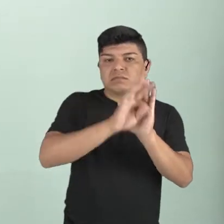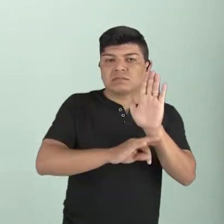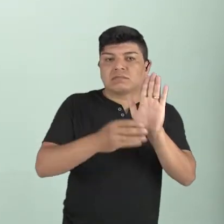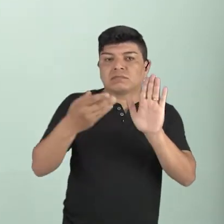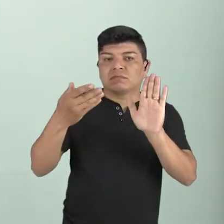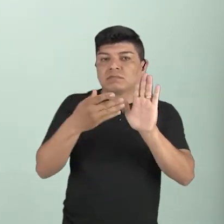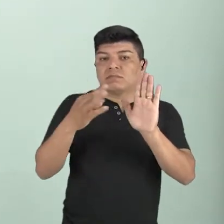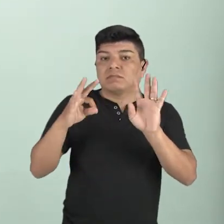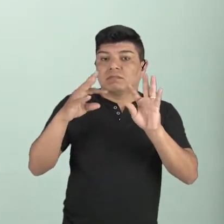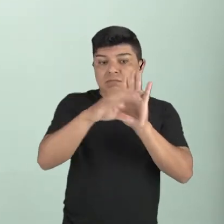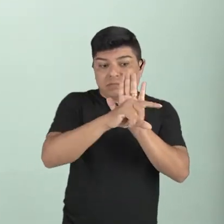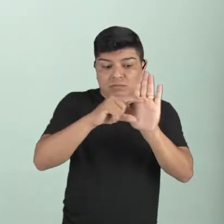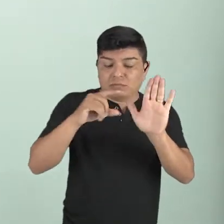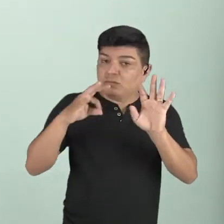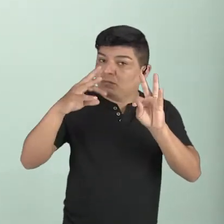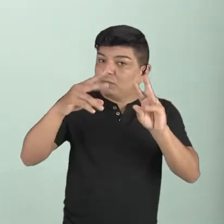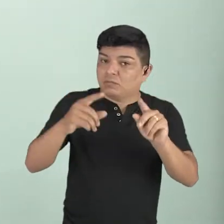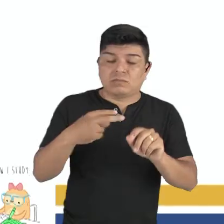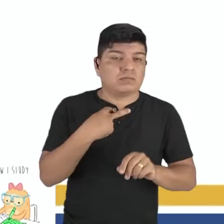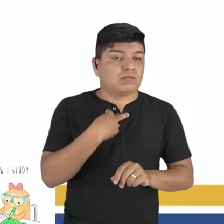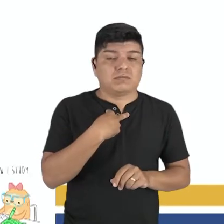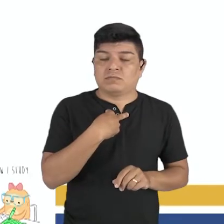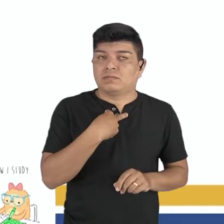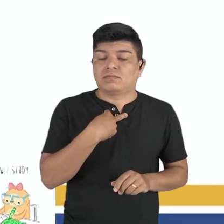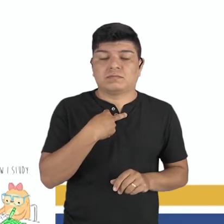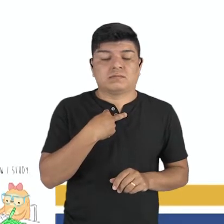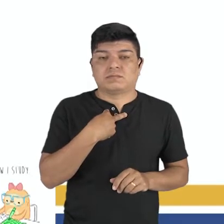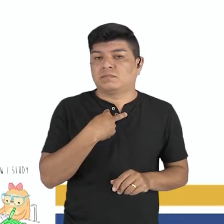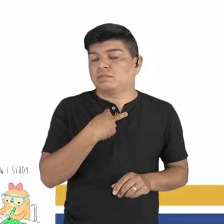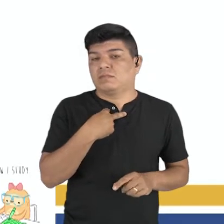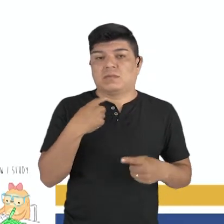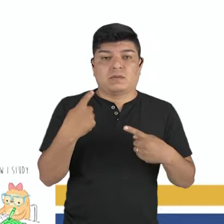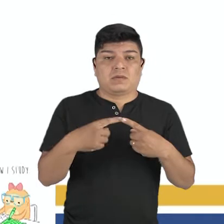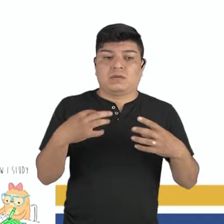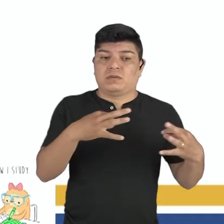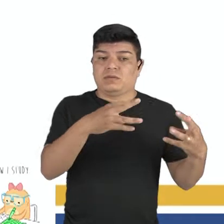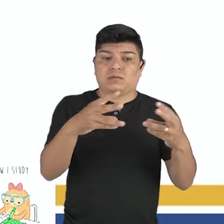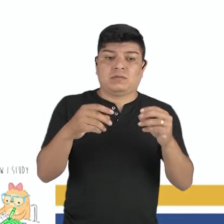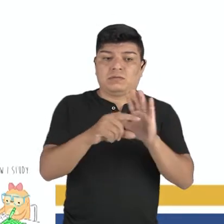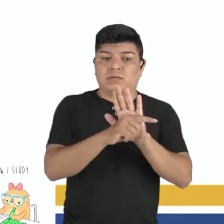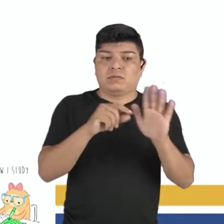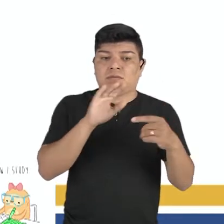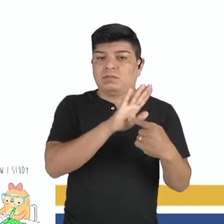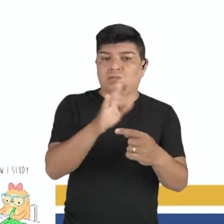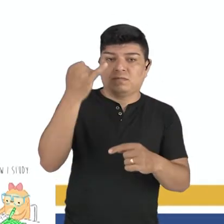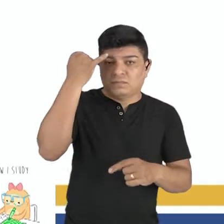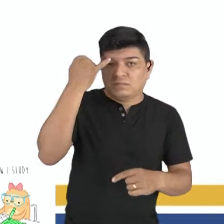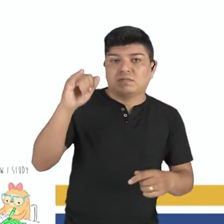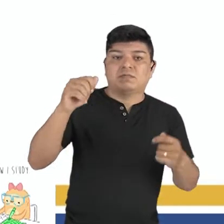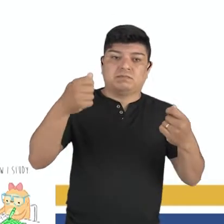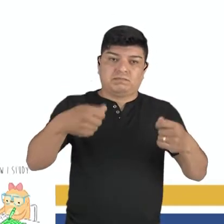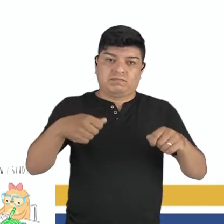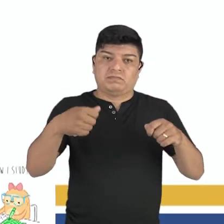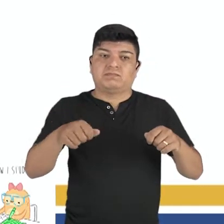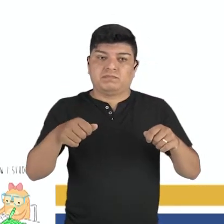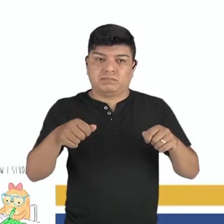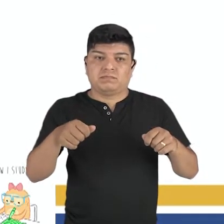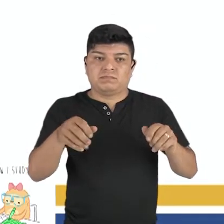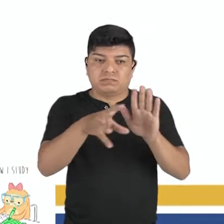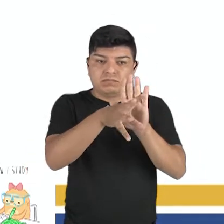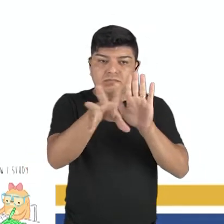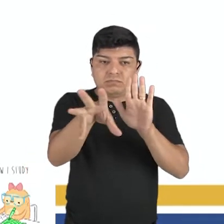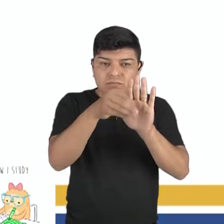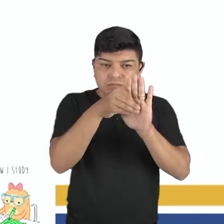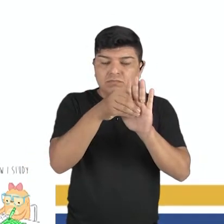o parágrafo inteiro. Como eu já disse, nem todos os parágrafos apresentam ideias que precisam ser grifadas.